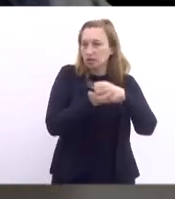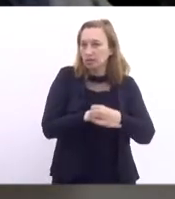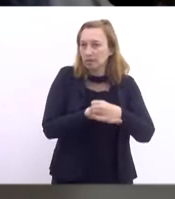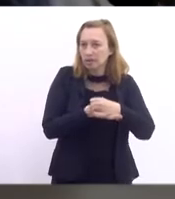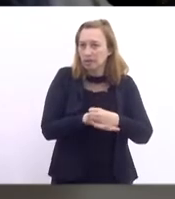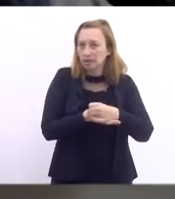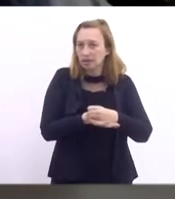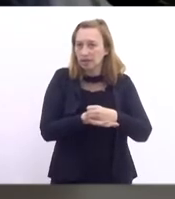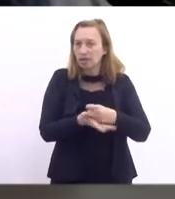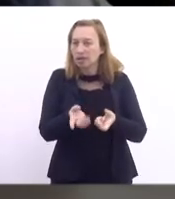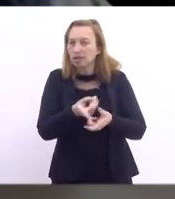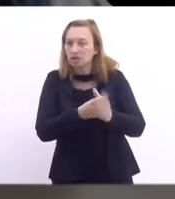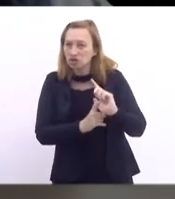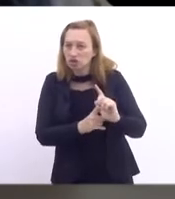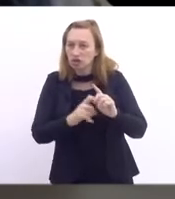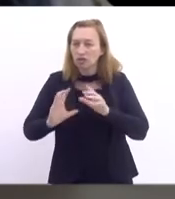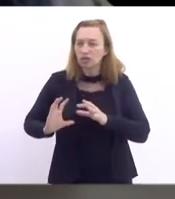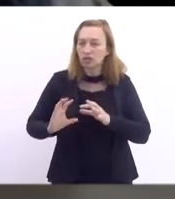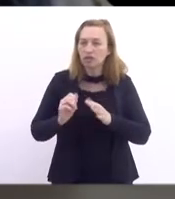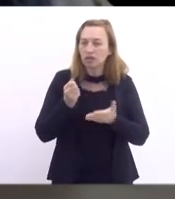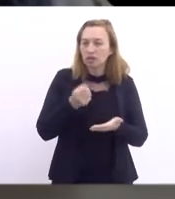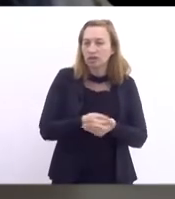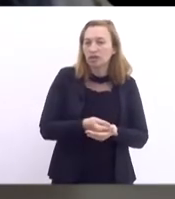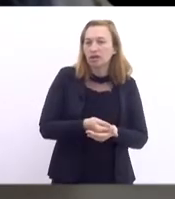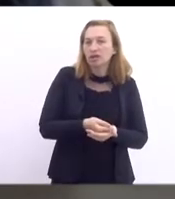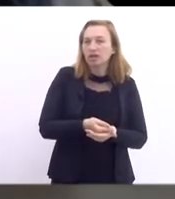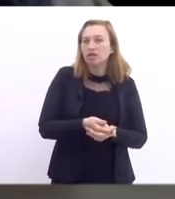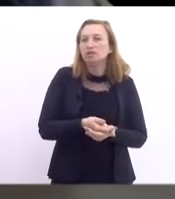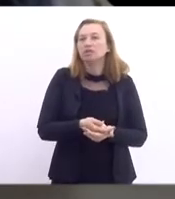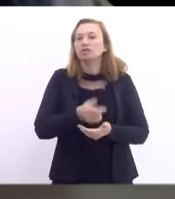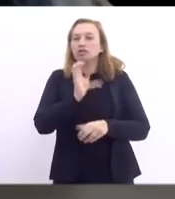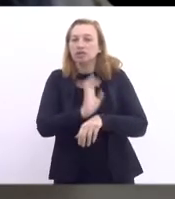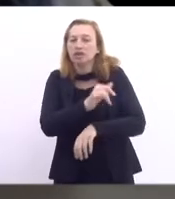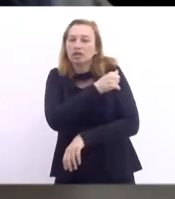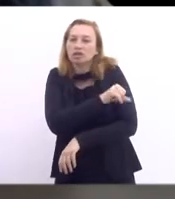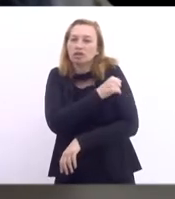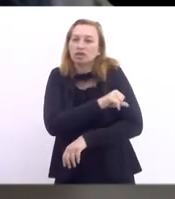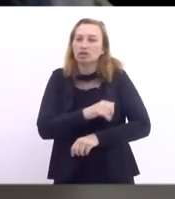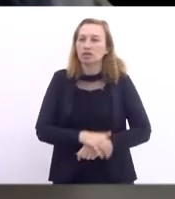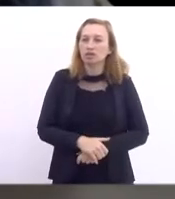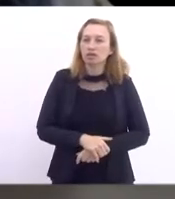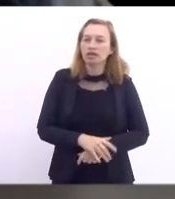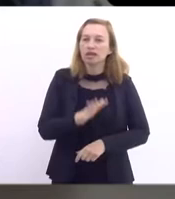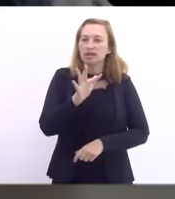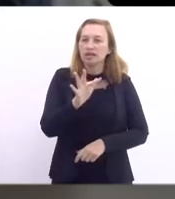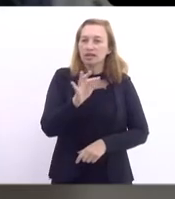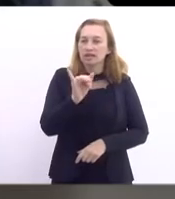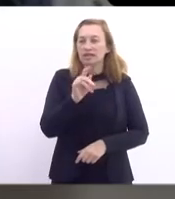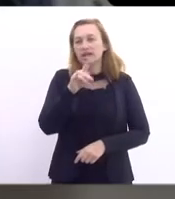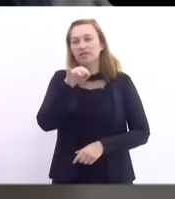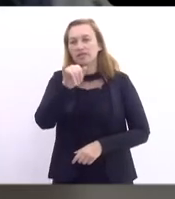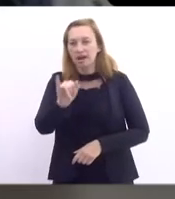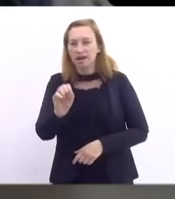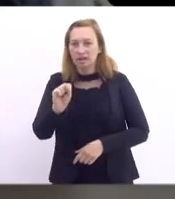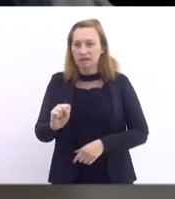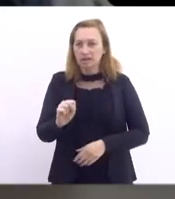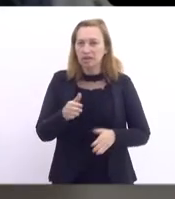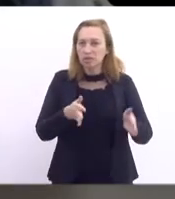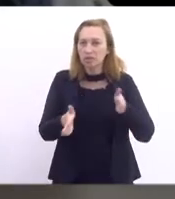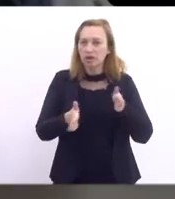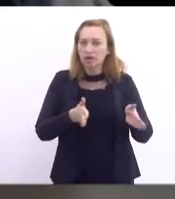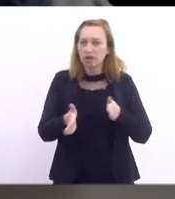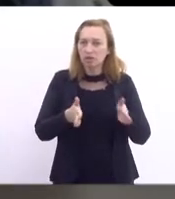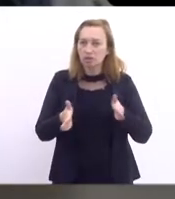da dívida consolidada do Estado do Rio de Janeiro né o jurisdicionado era você faz o período abrangido